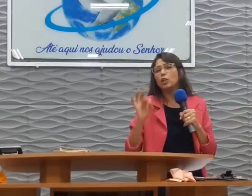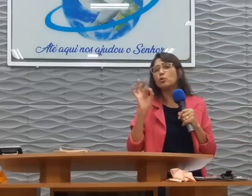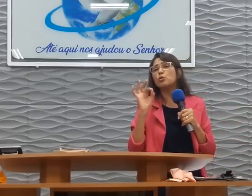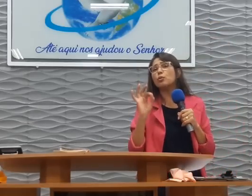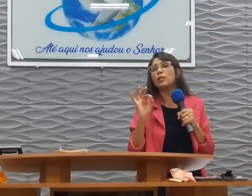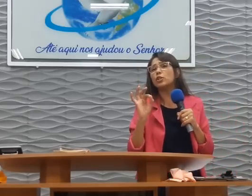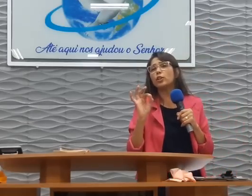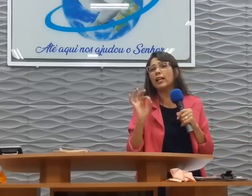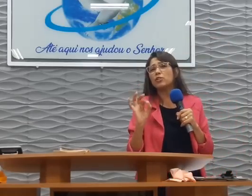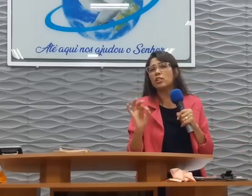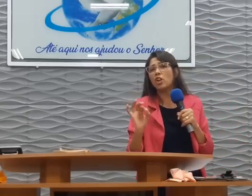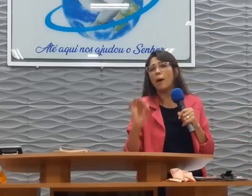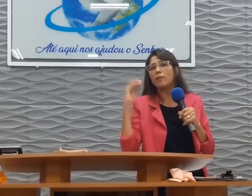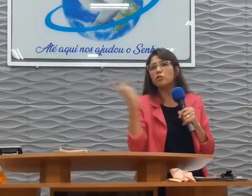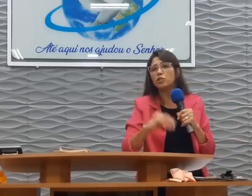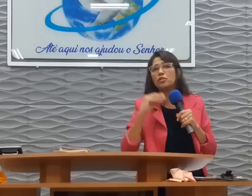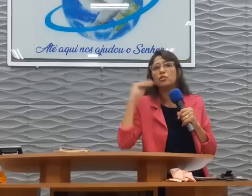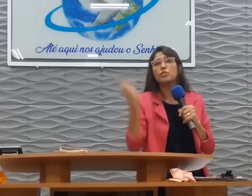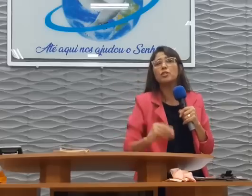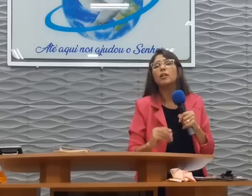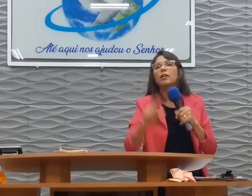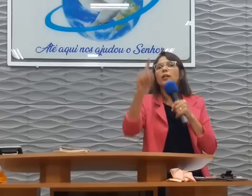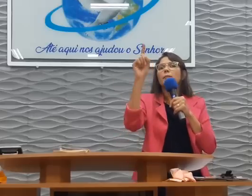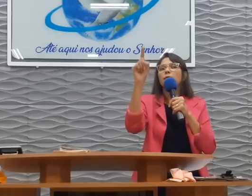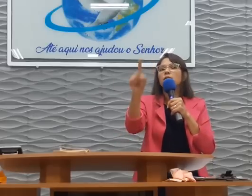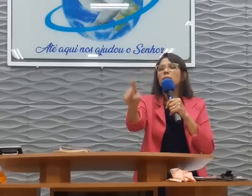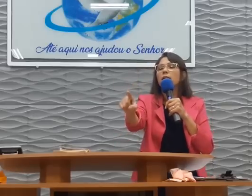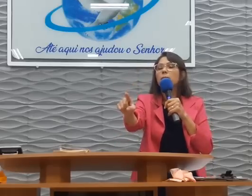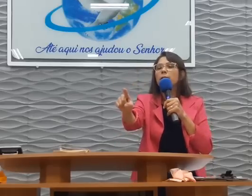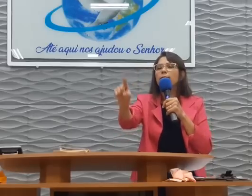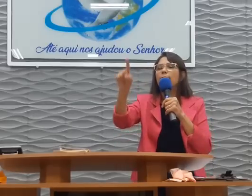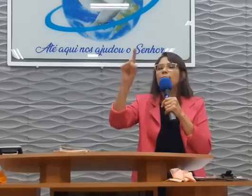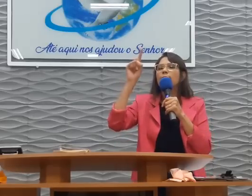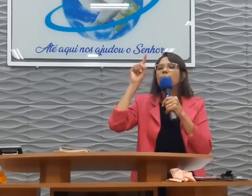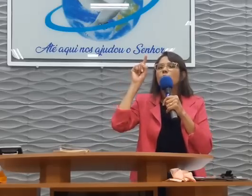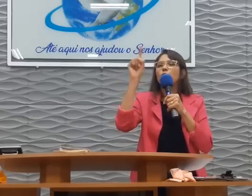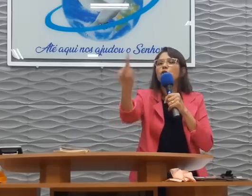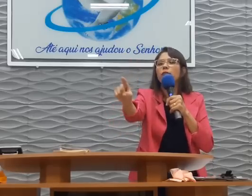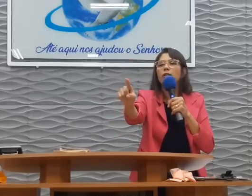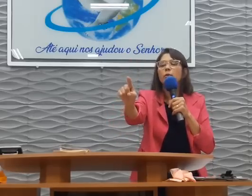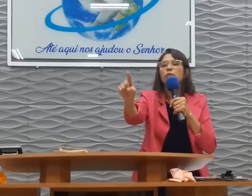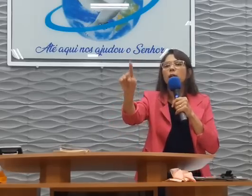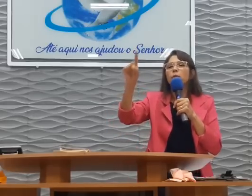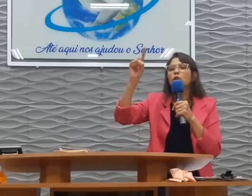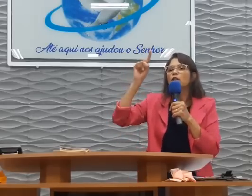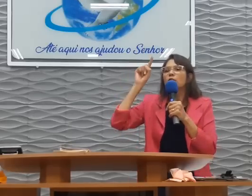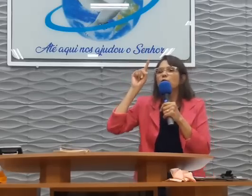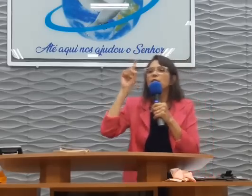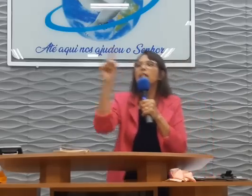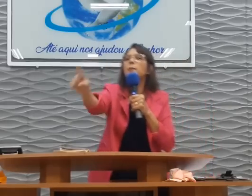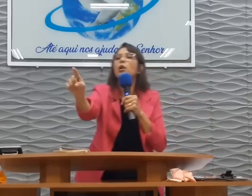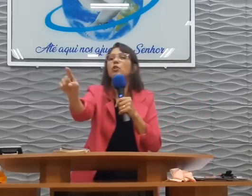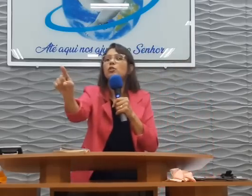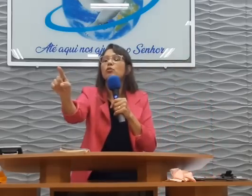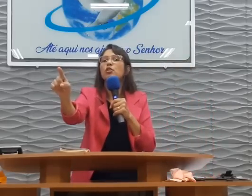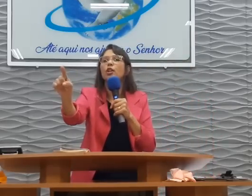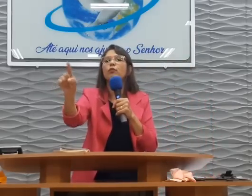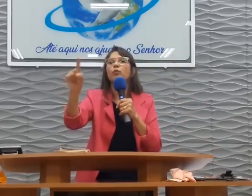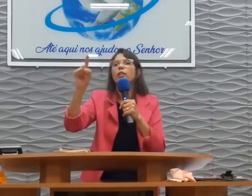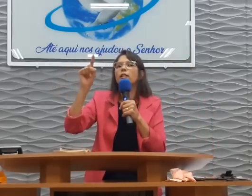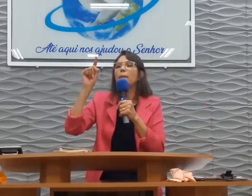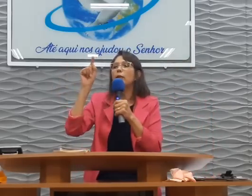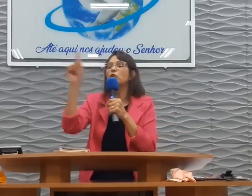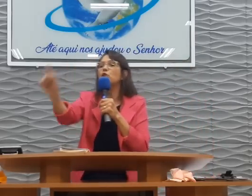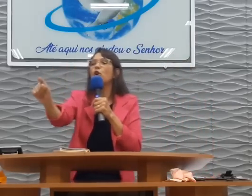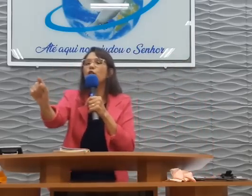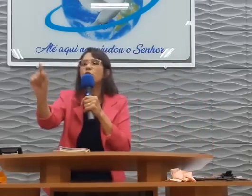idade. Deu duas chicotadinhas só. Para você me respeitar, quando estiver no meu templo, você tem que respeitar o Deus que eu